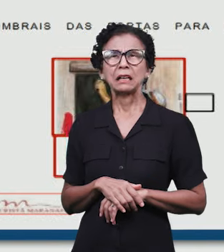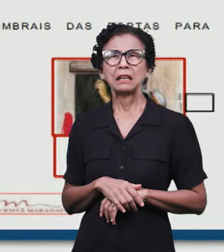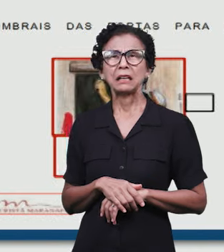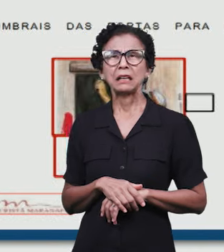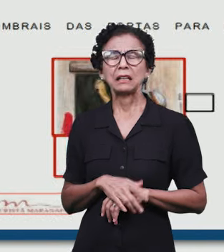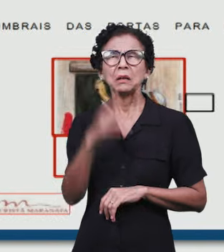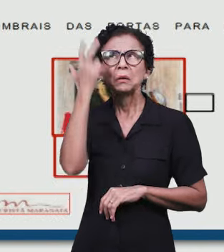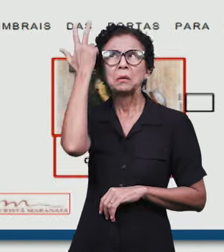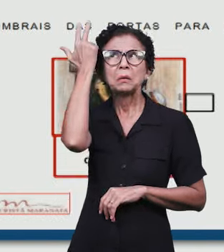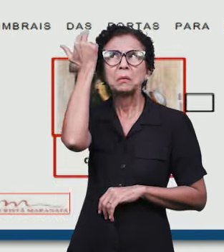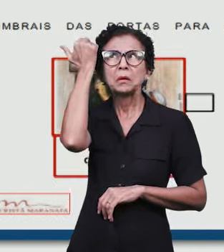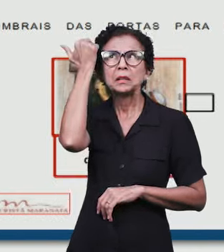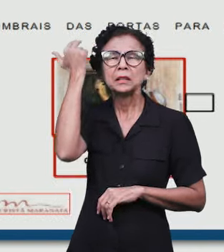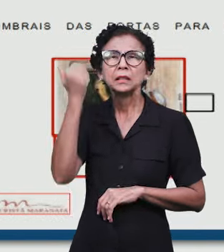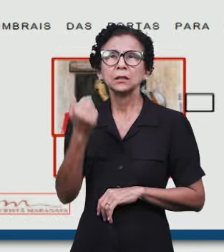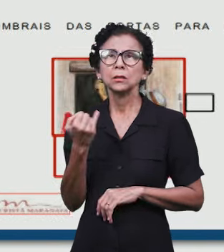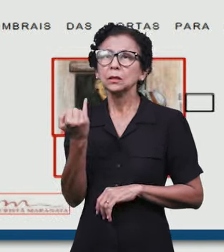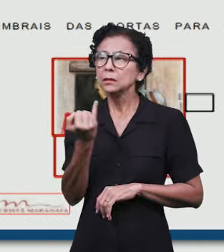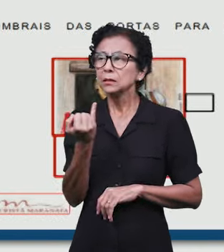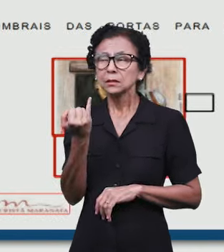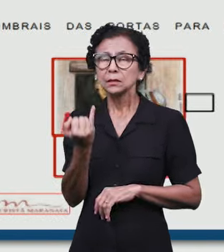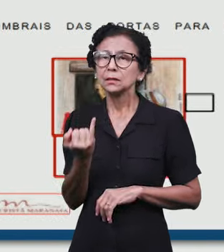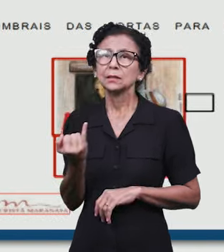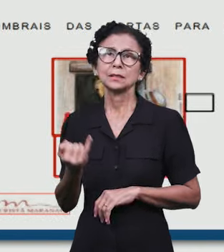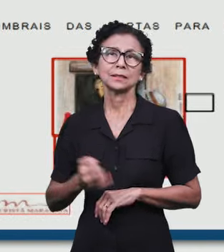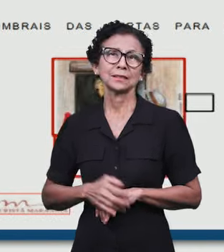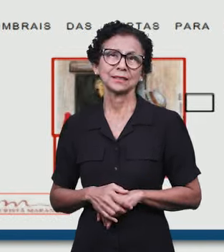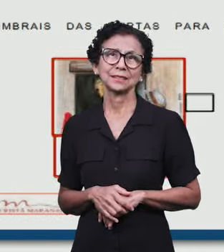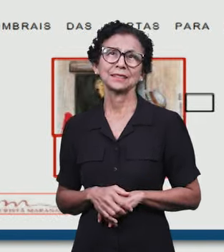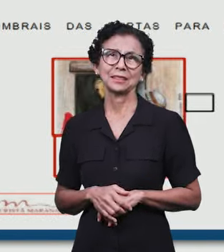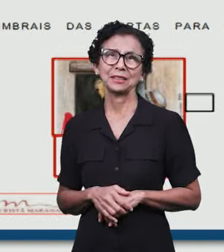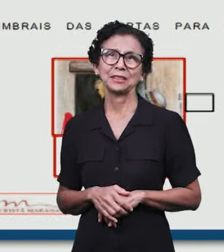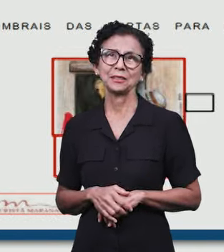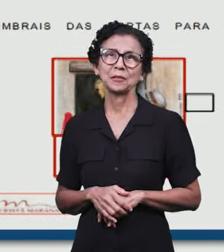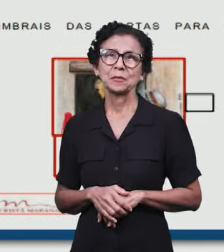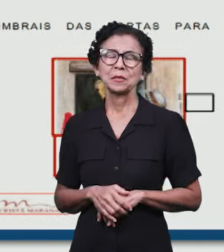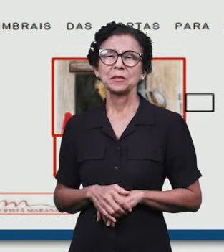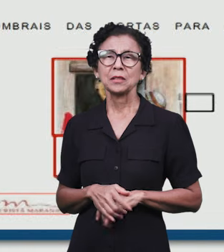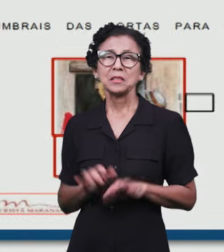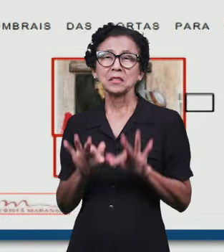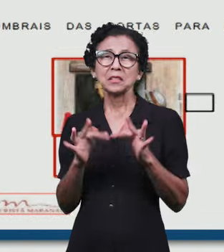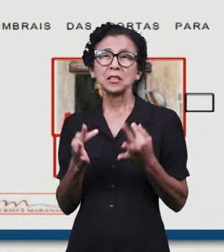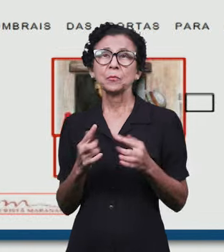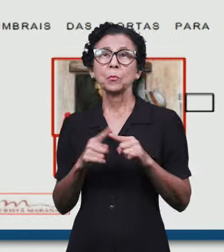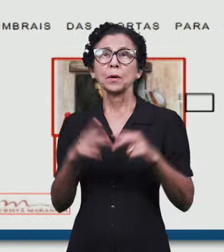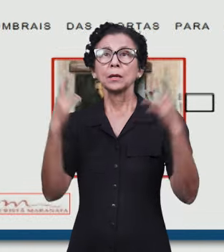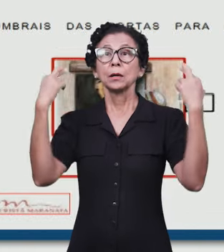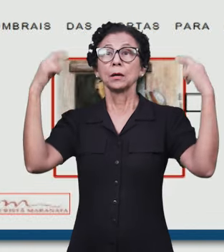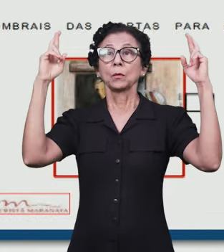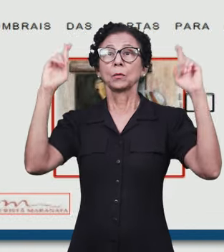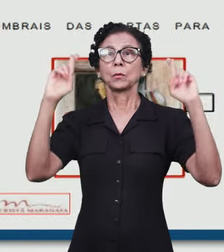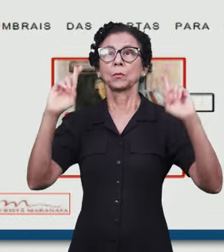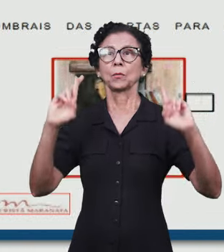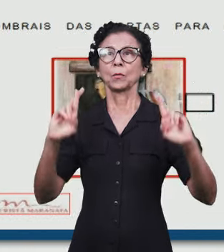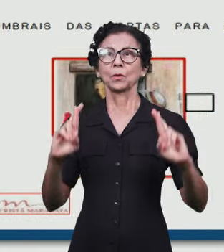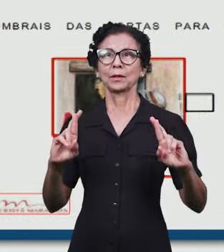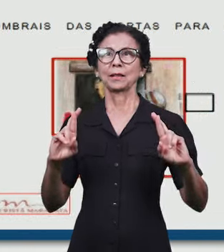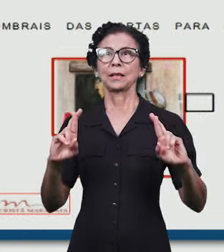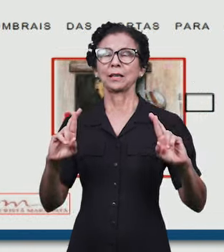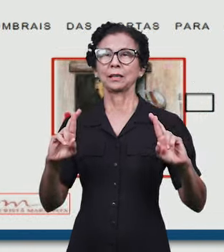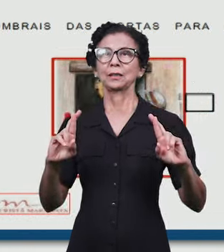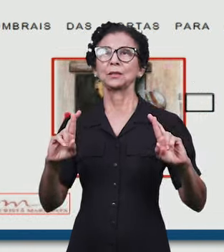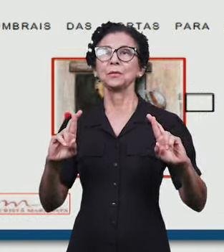criança e ela compreenda que o cordeiro para a igreja do Senhor é o verdadeiro sentido da Páscoa, né?